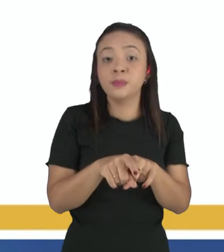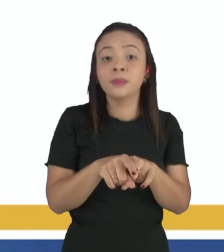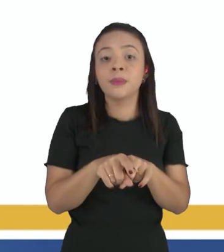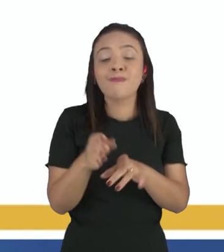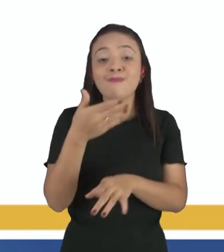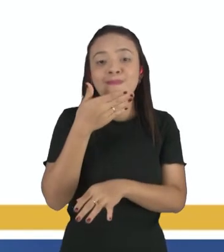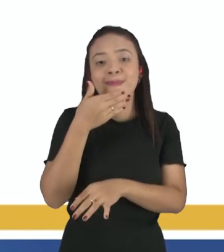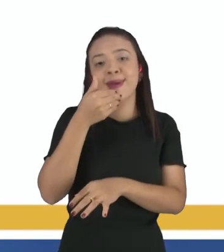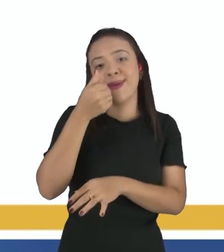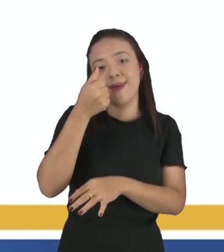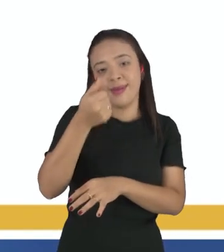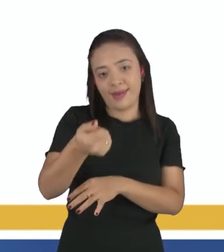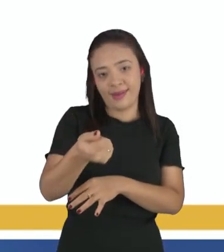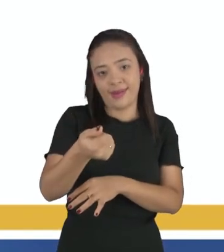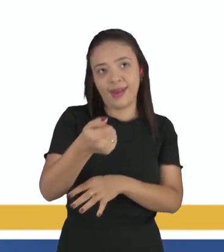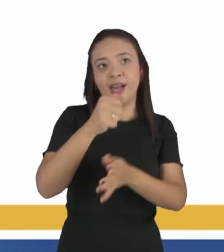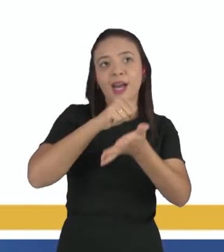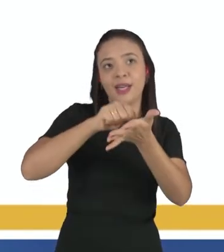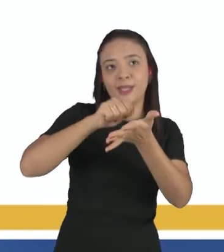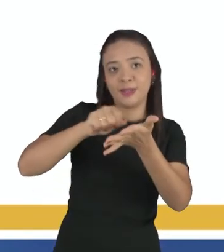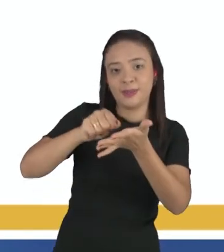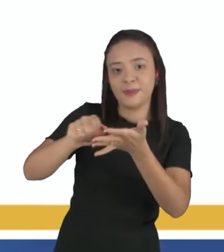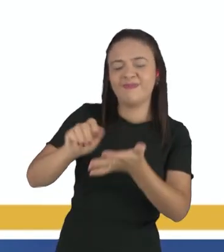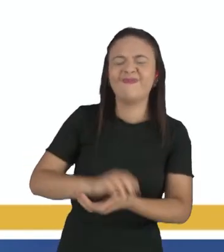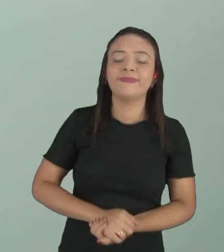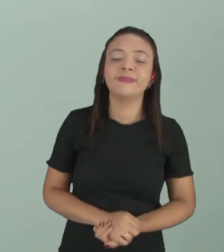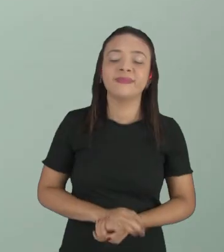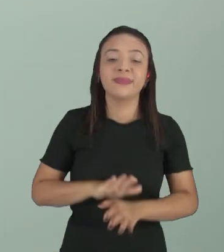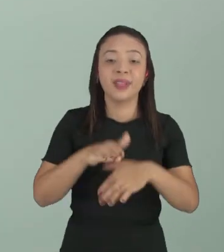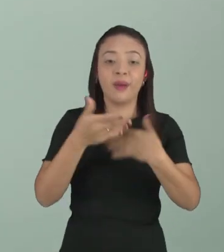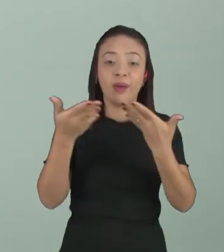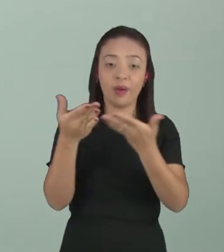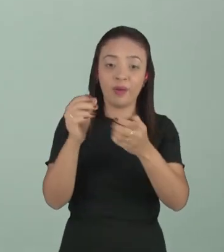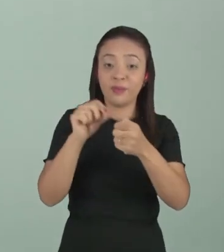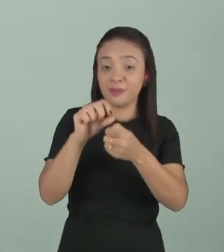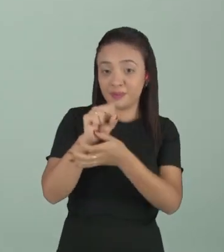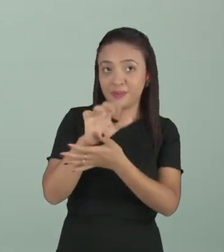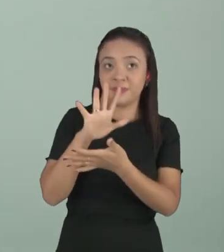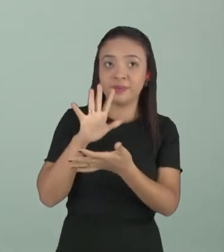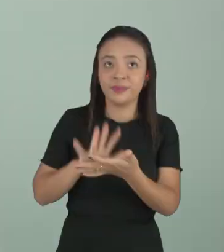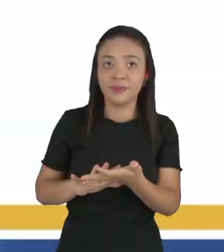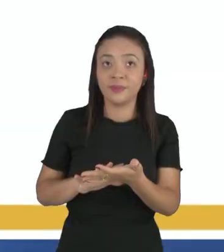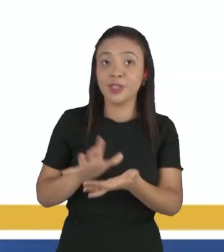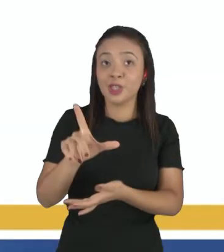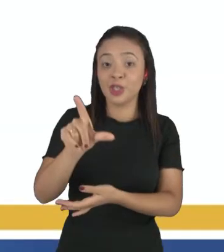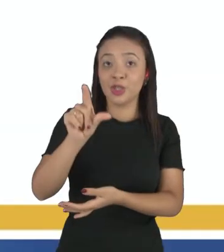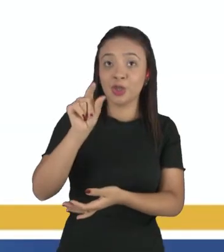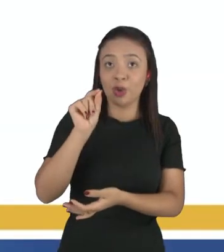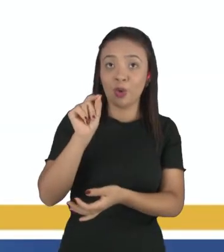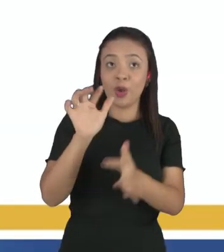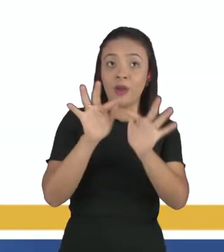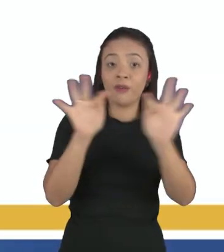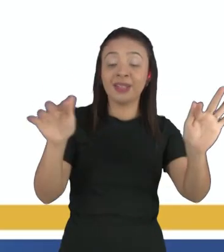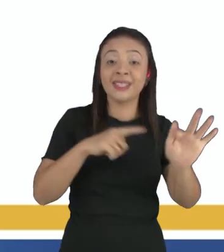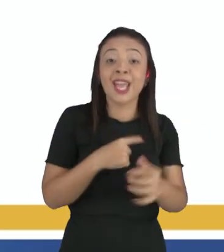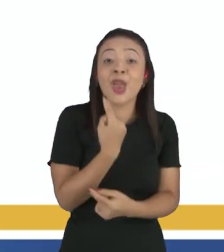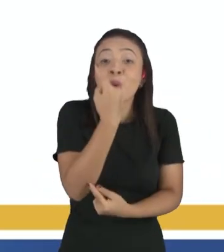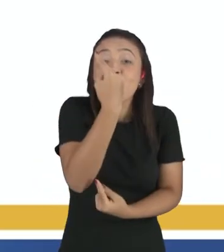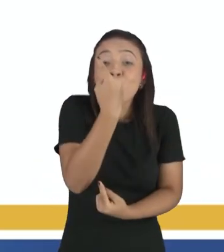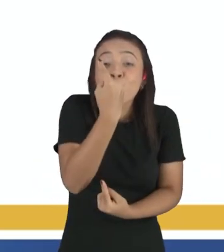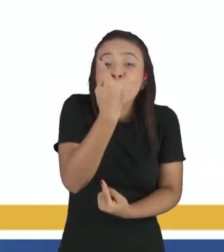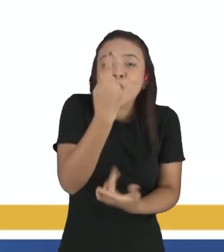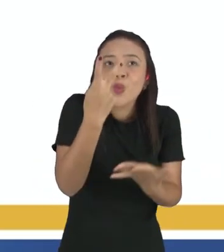seu discurso, tá bom? Então, trabalhando aqui o exercício. Assinale a alternativa em que há um erro,